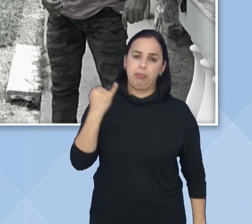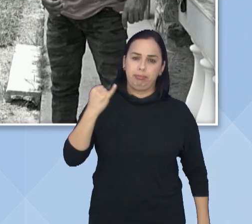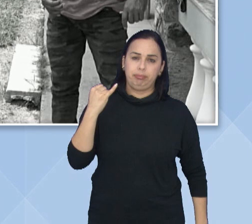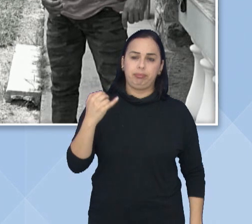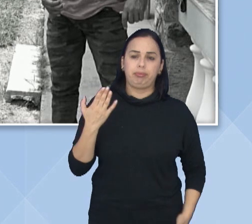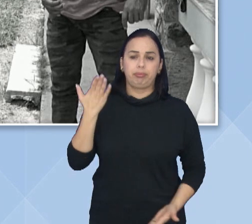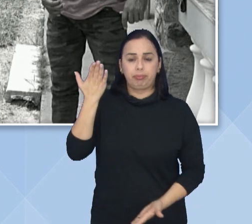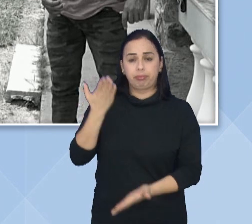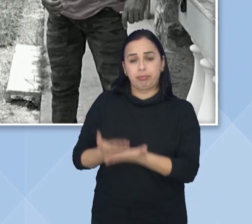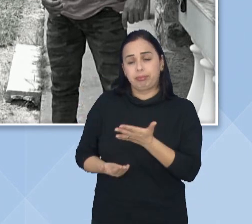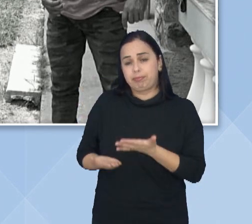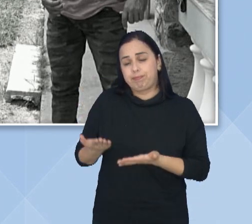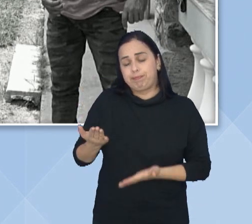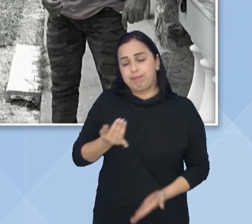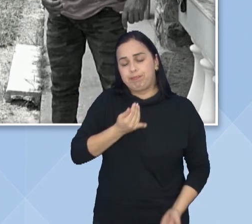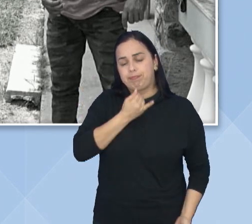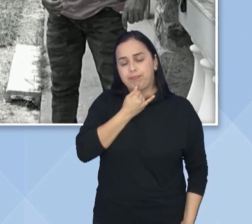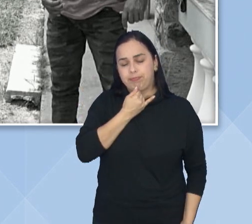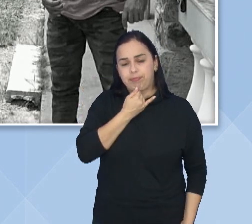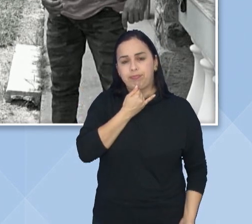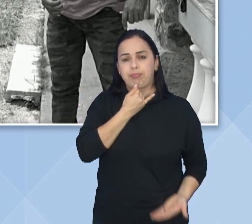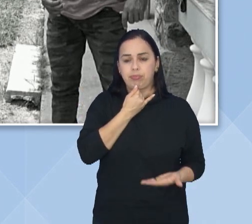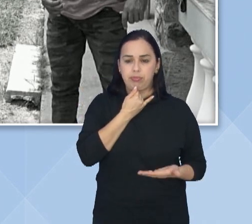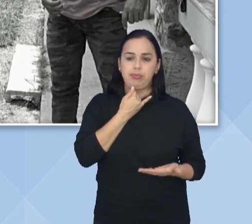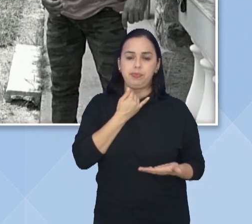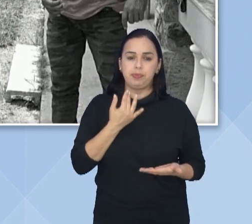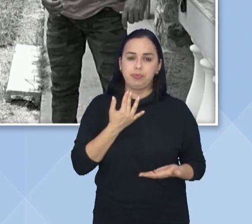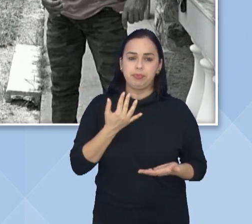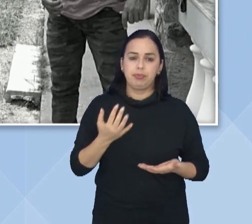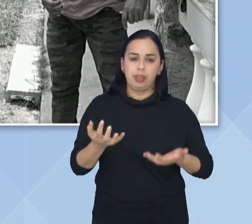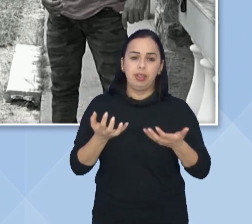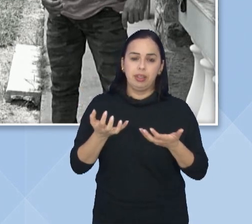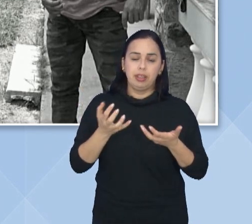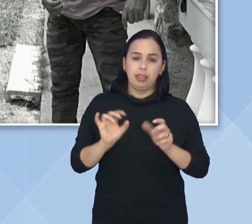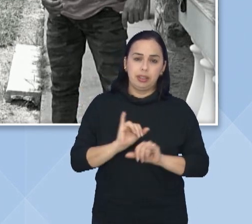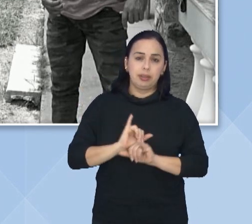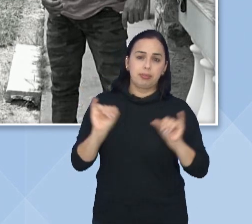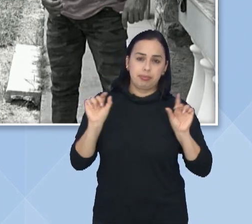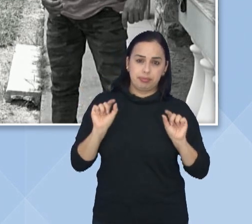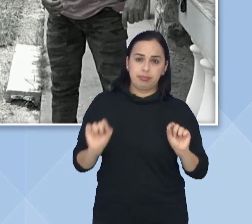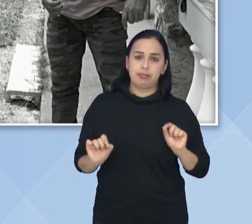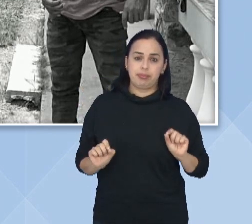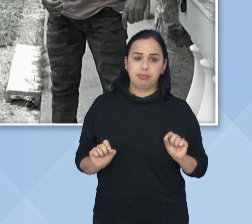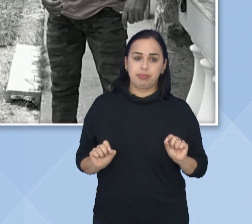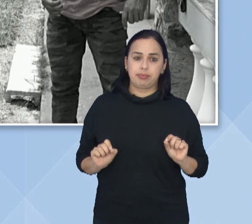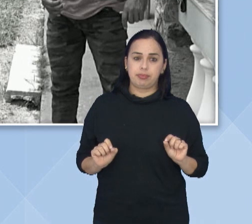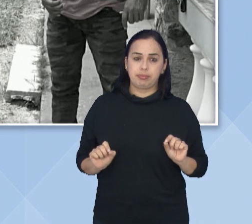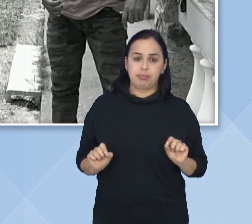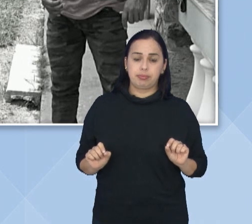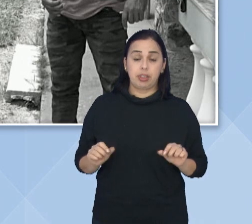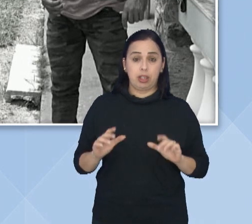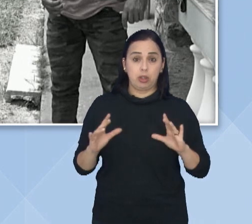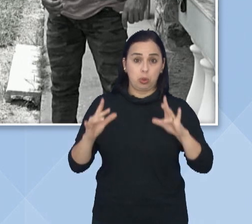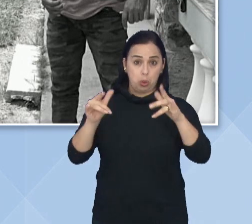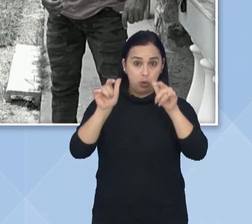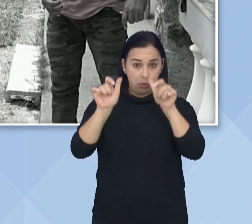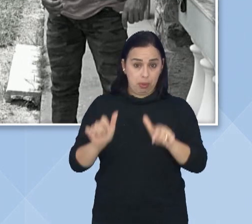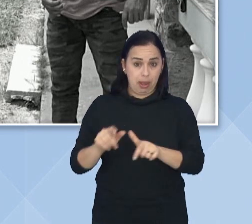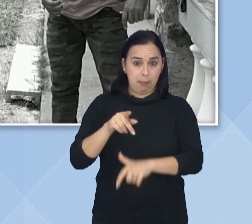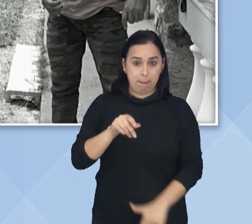um grande companheiro. E eu queria também dizer a todos do Pinheirinho